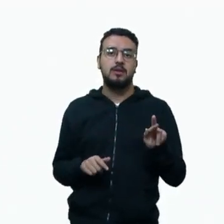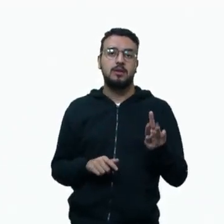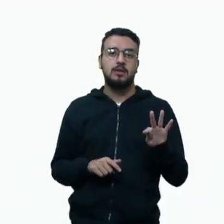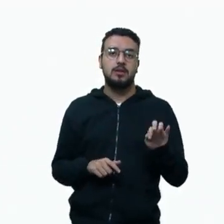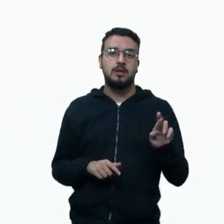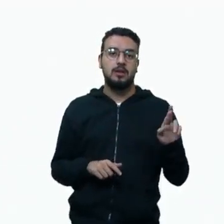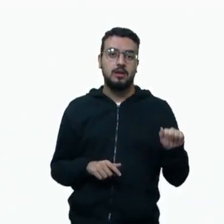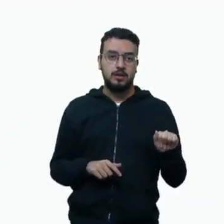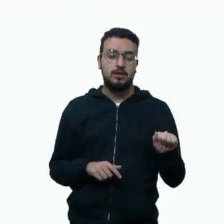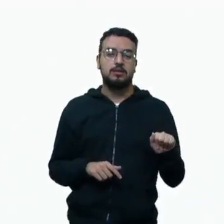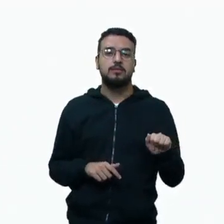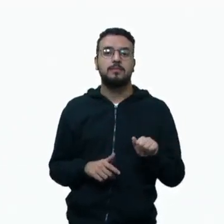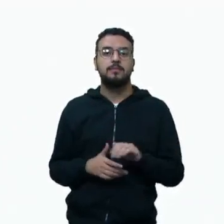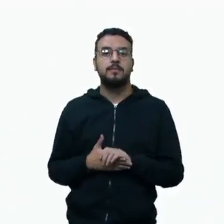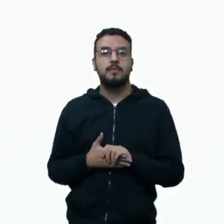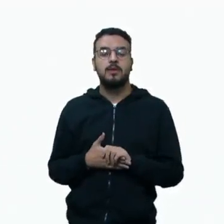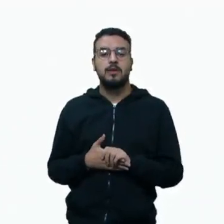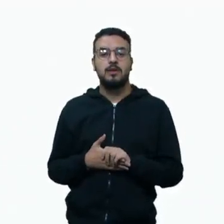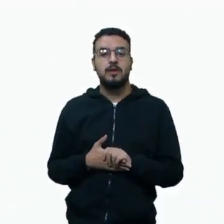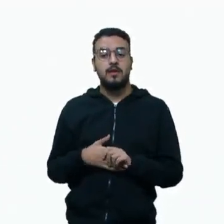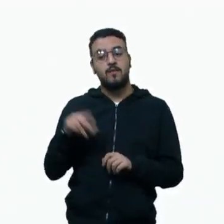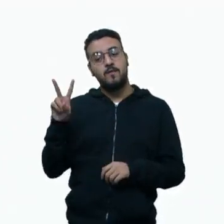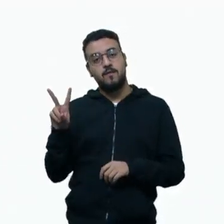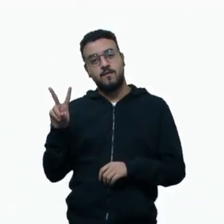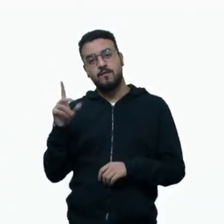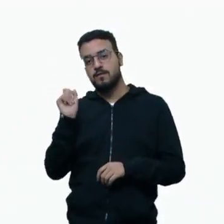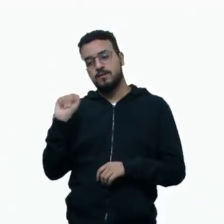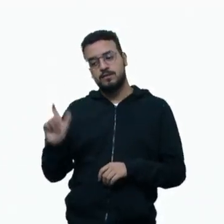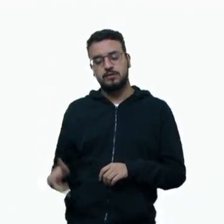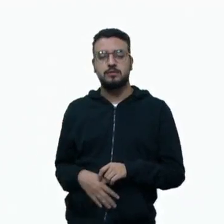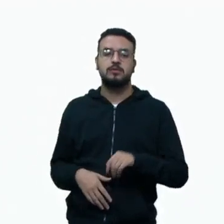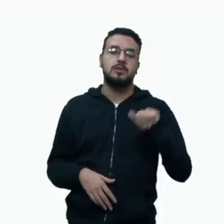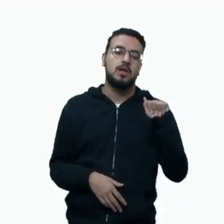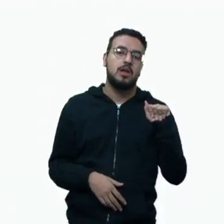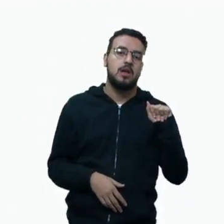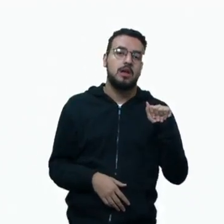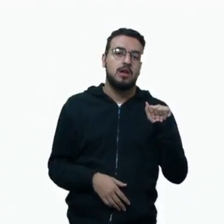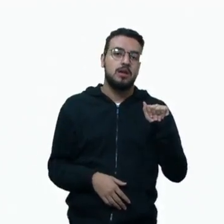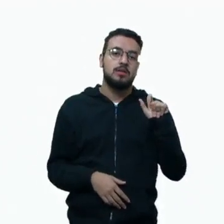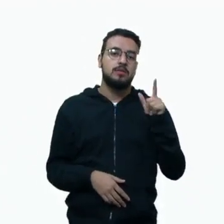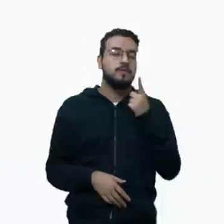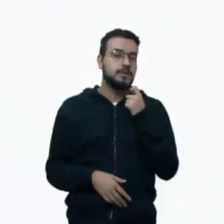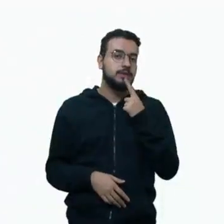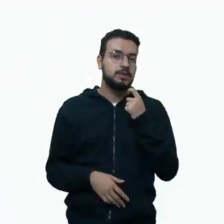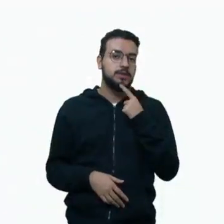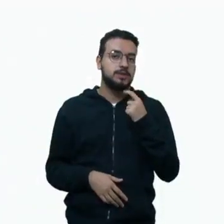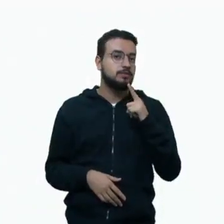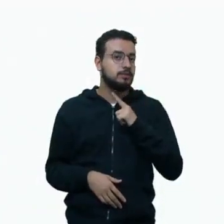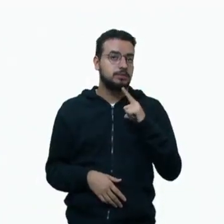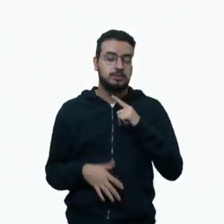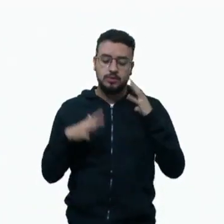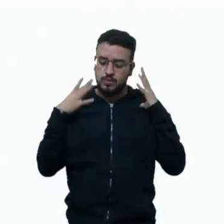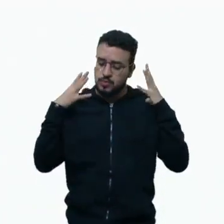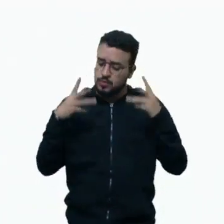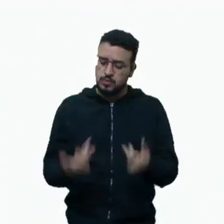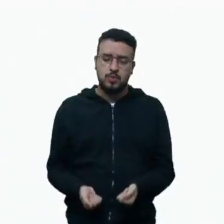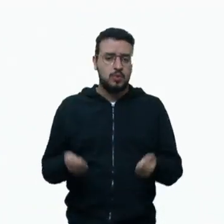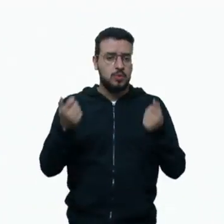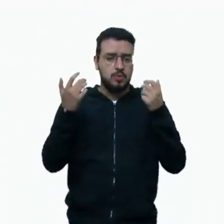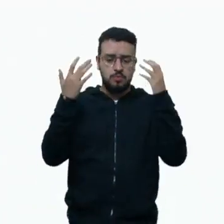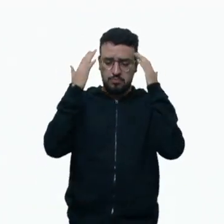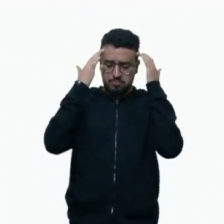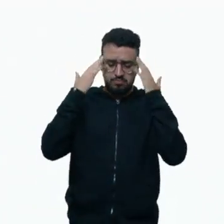vermelho e a veia em azul, trabalhando para o funcionamento do meu organismo. Então, elas estão em todos os lugares. Onde eu encontro